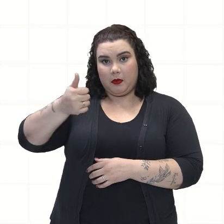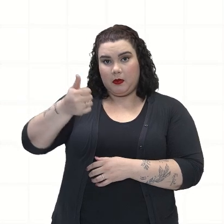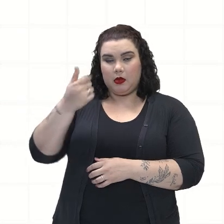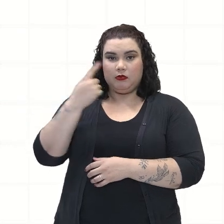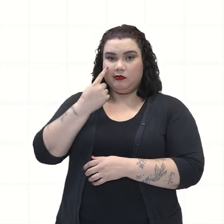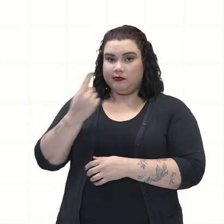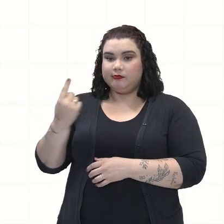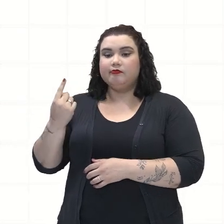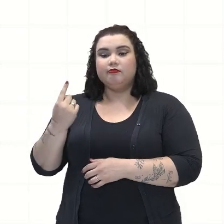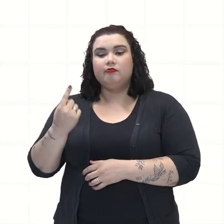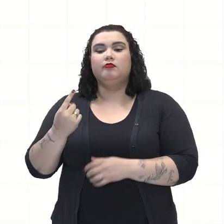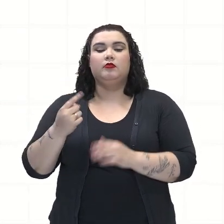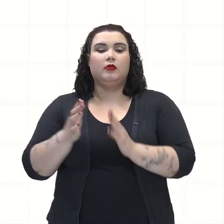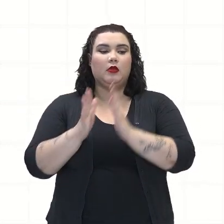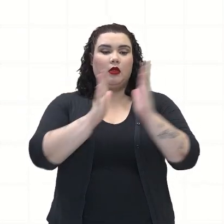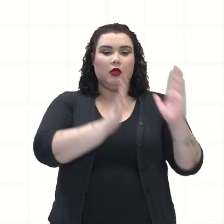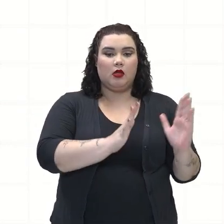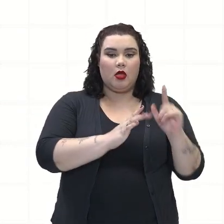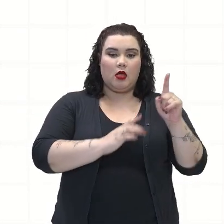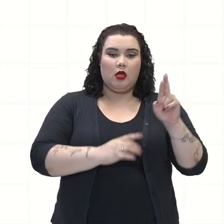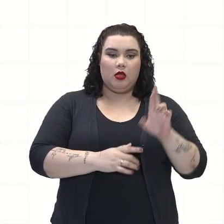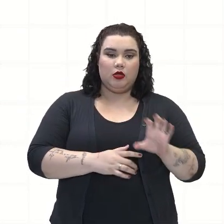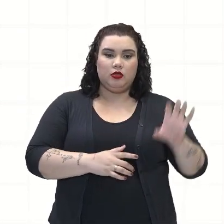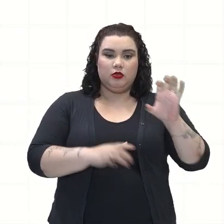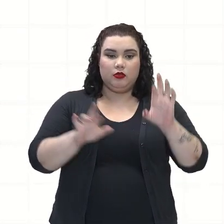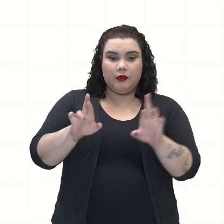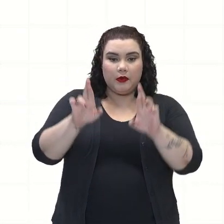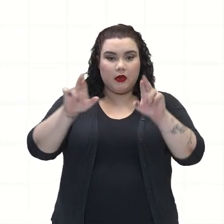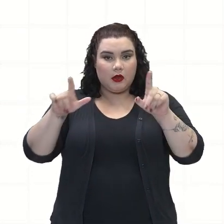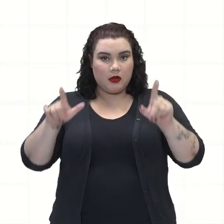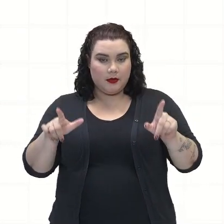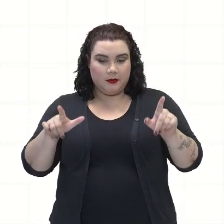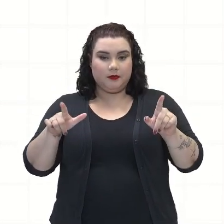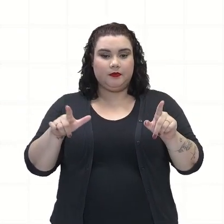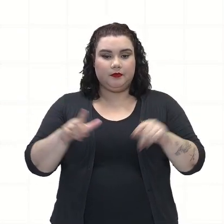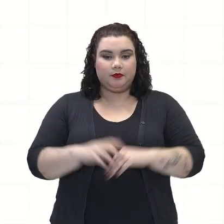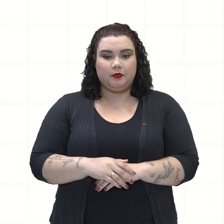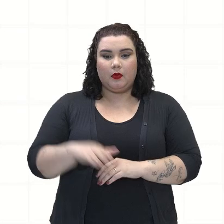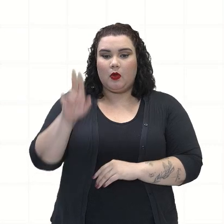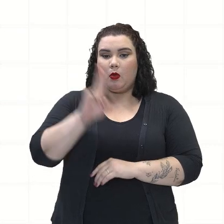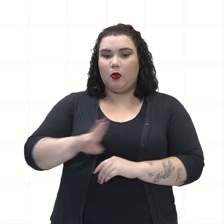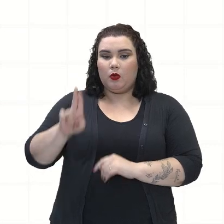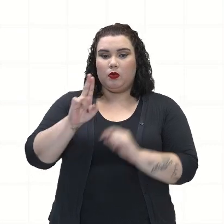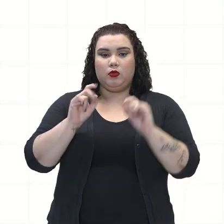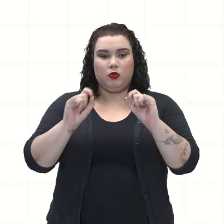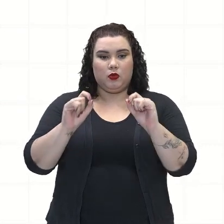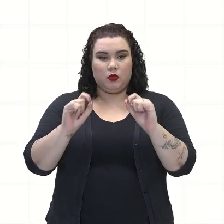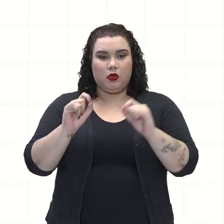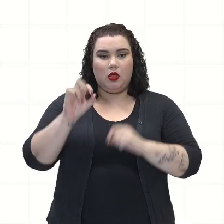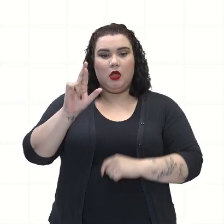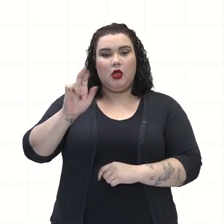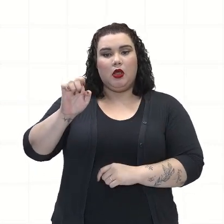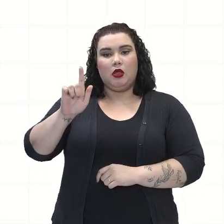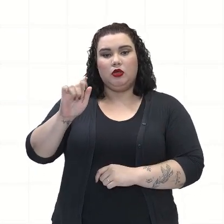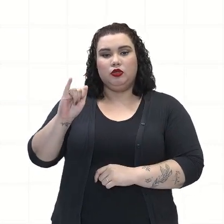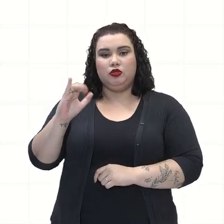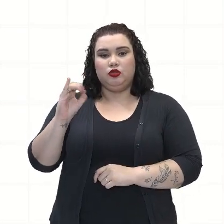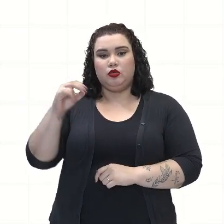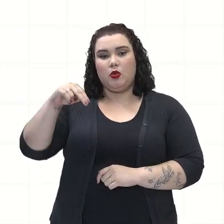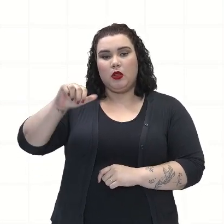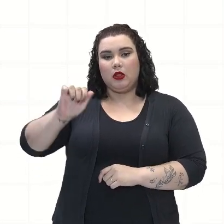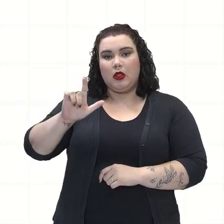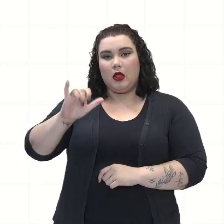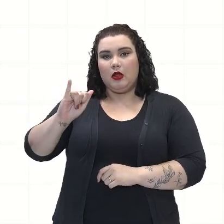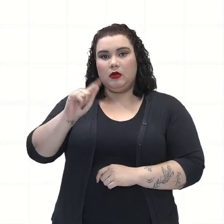aqui, e nesse outro mapa regionalizado de uma outra forma. Bem, como eu vou utilizar o termo regionalização, eu gostaria de destacar